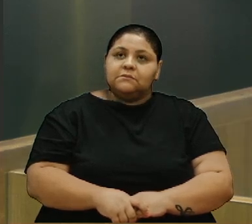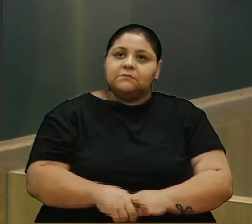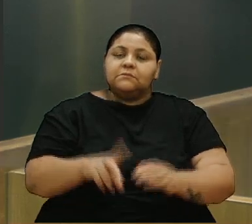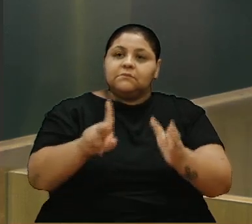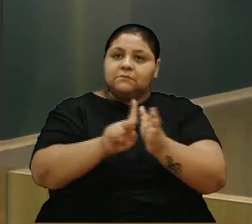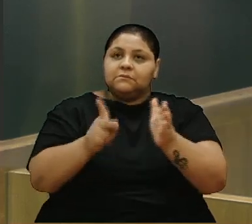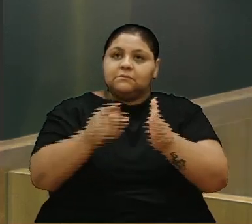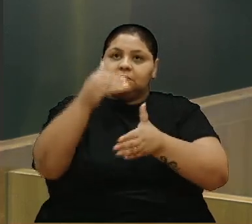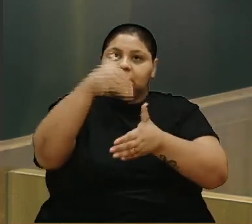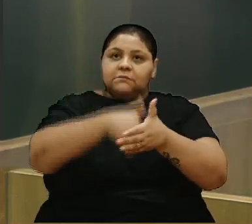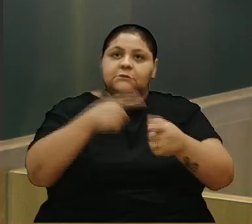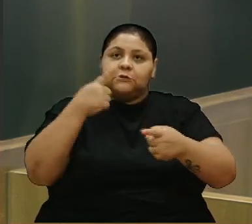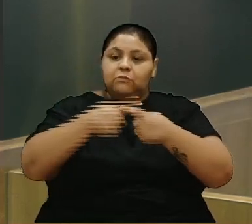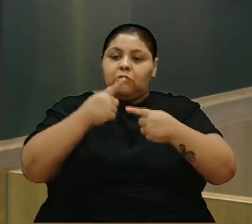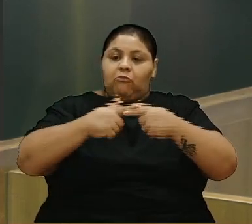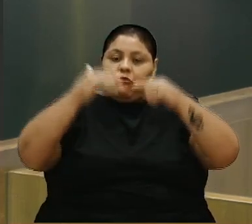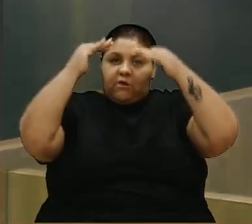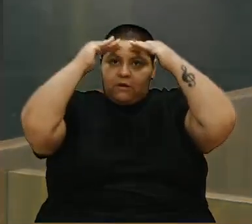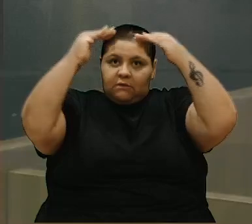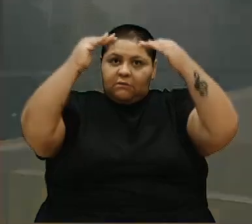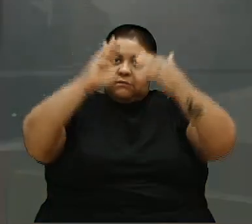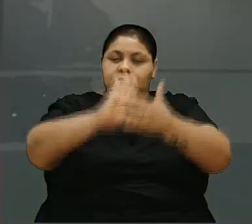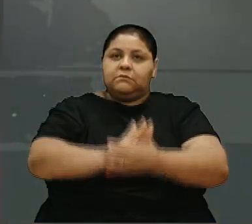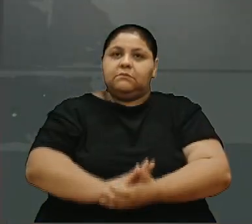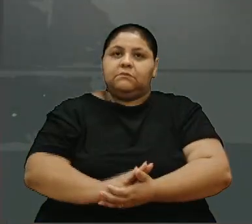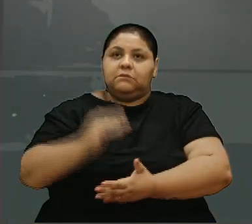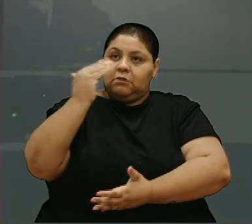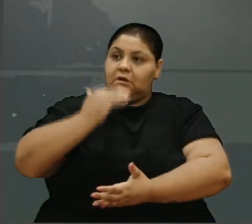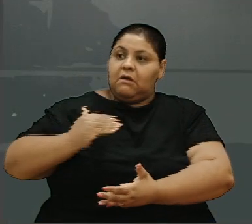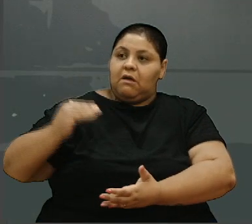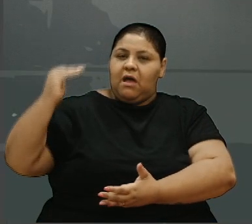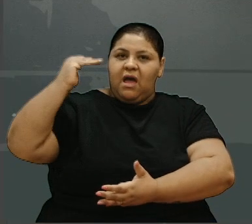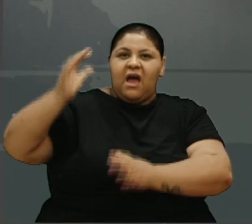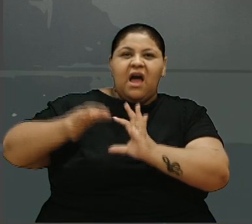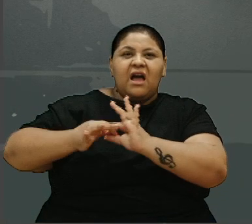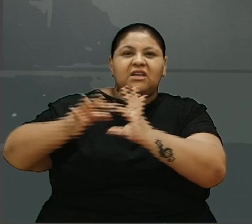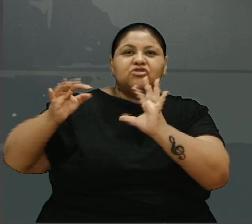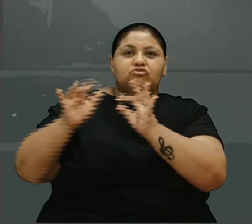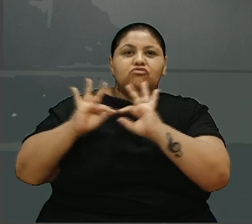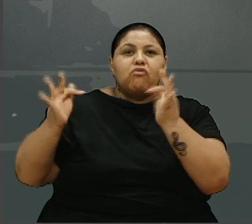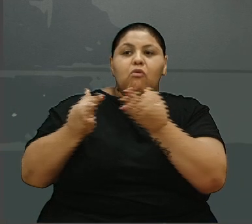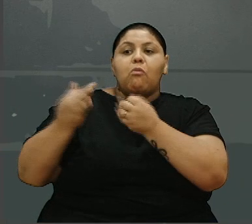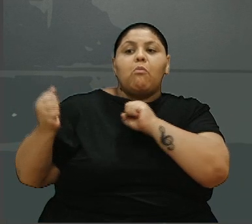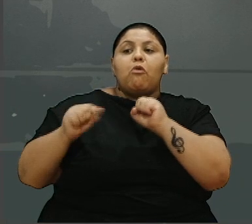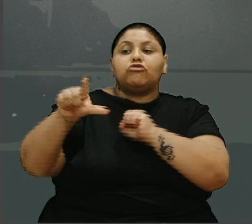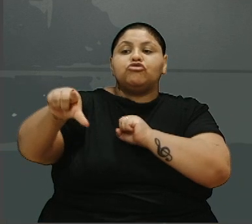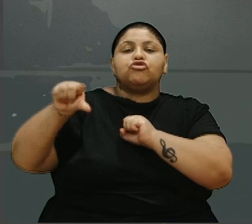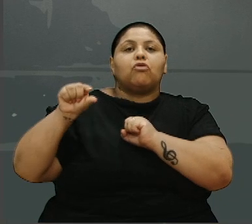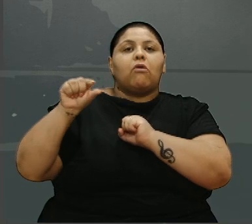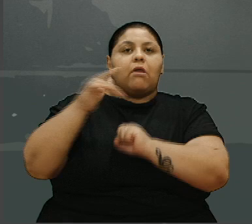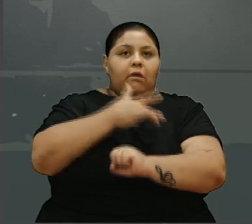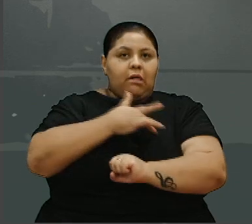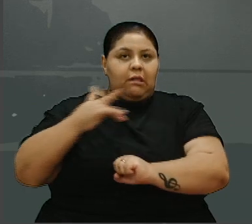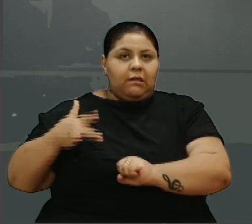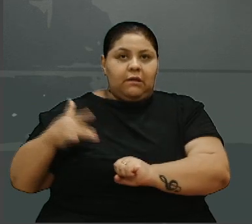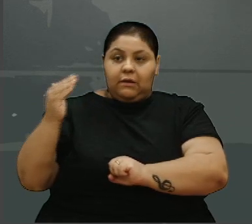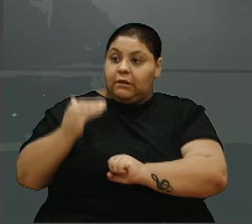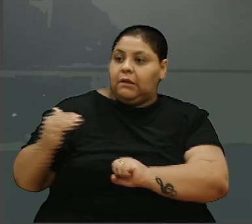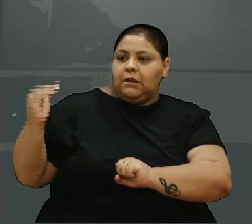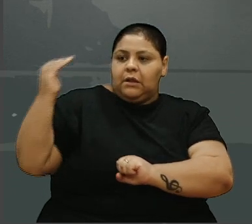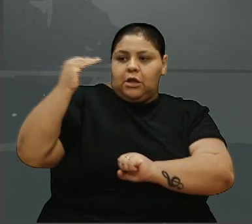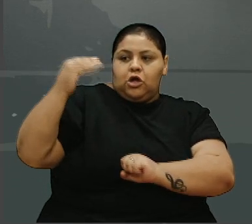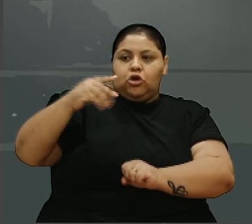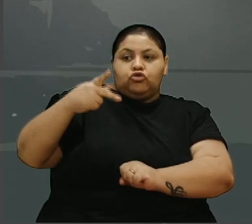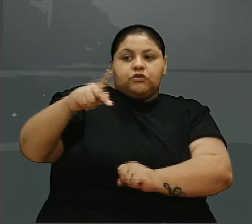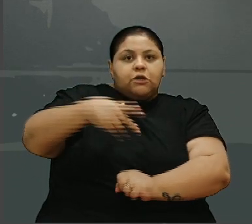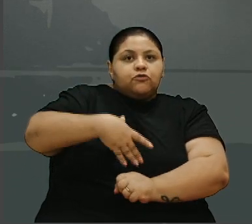invoco por esse respeito aqui, a autonomia das famílias, né, que possam decidir sobre a saúde e as prioridades, né, dos seus